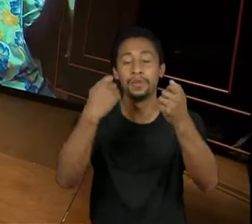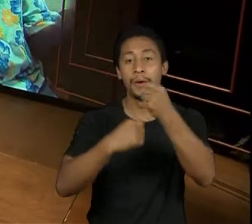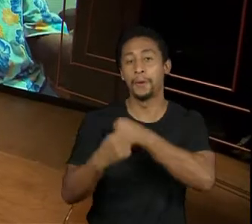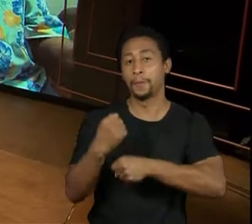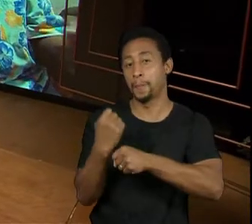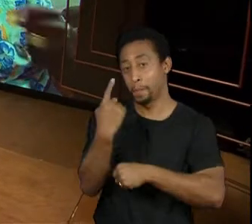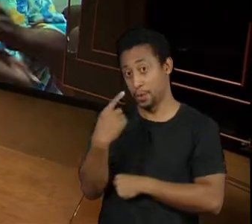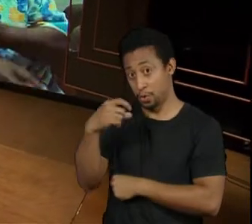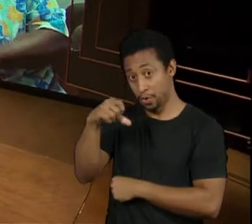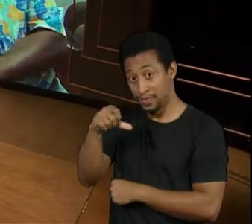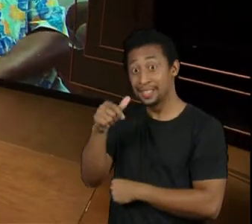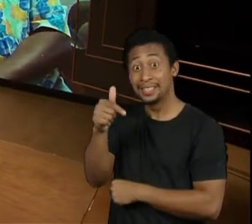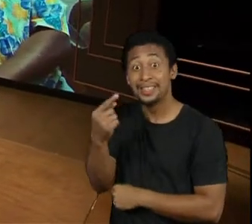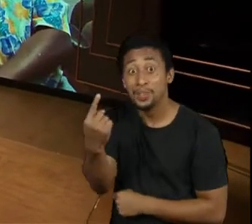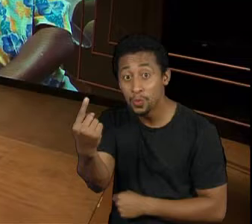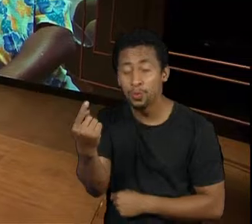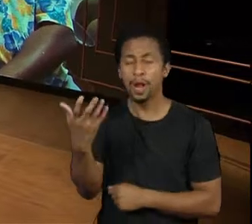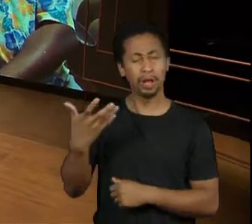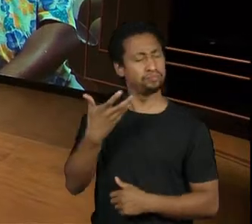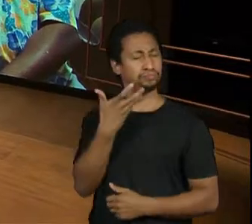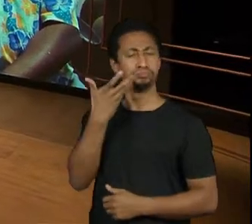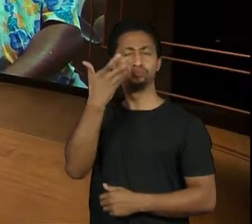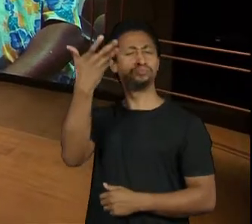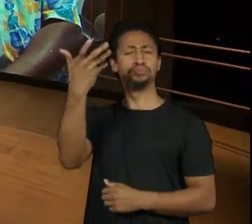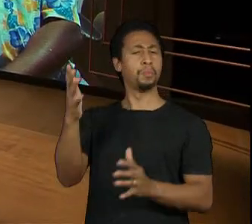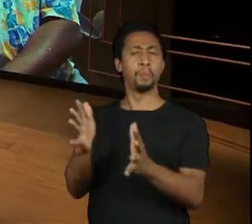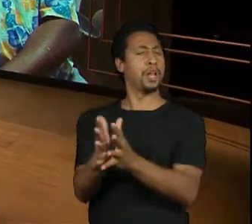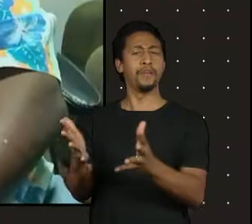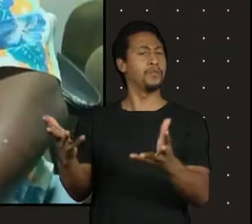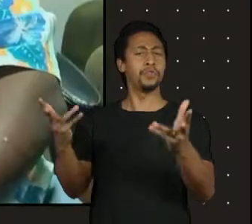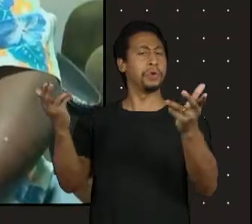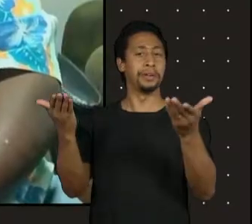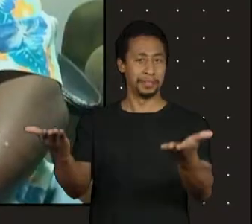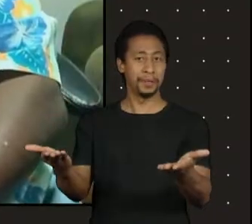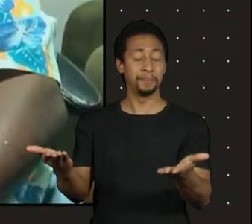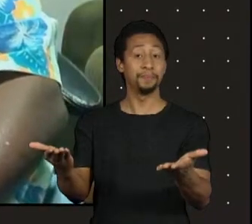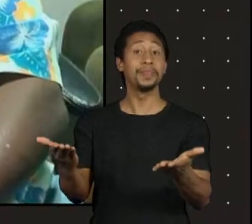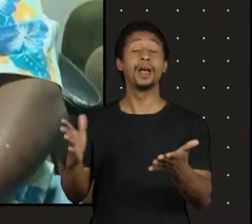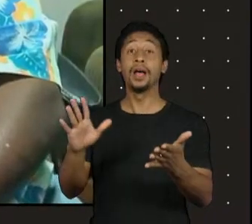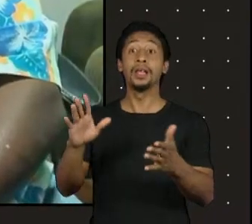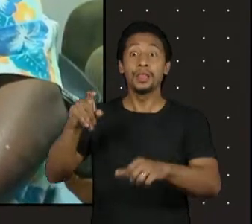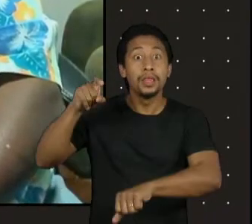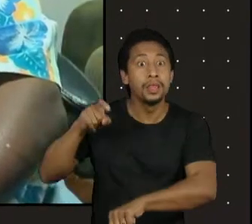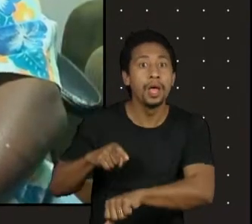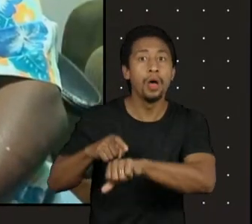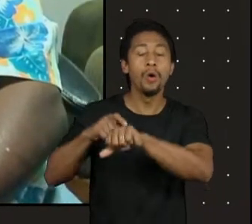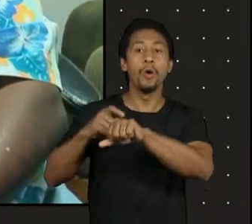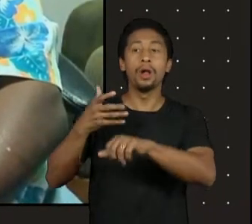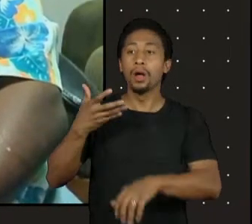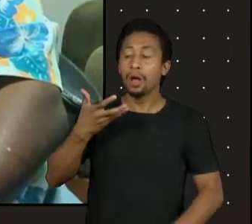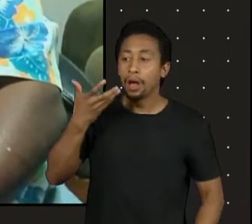cantou, maravilhosa, como sempre. E chegou um momento em que ela cantou essa música.